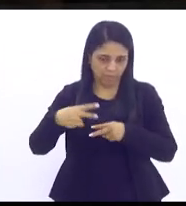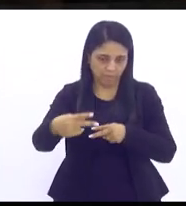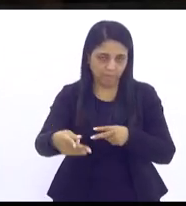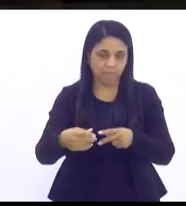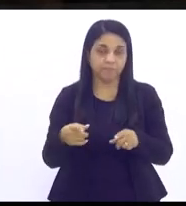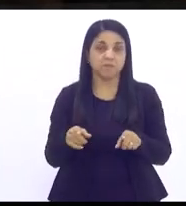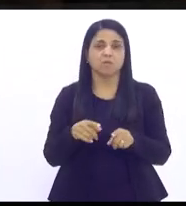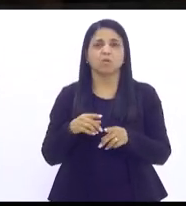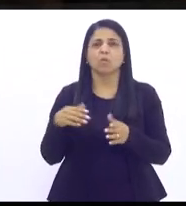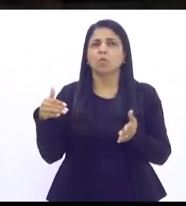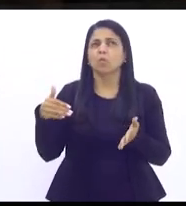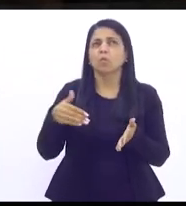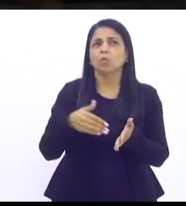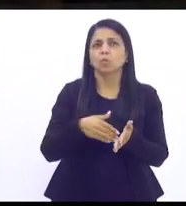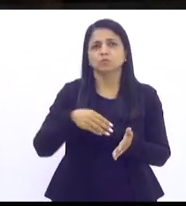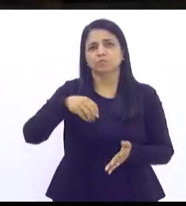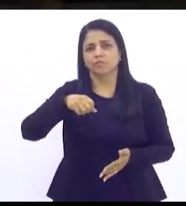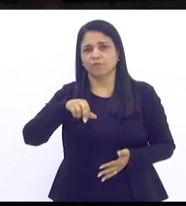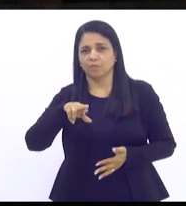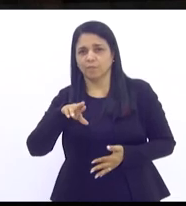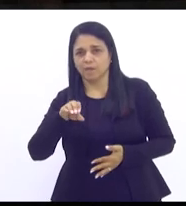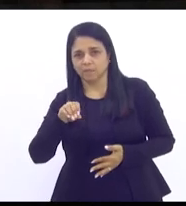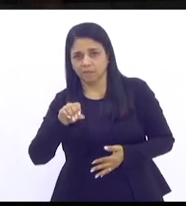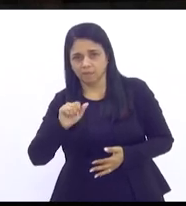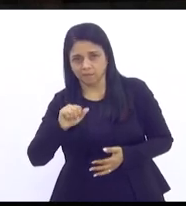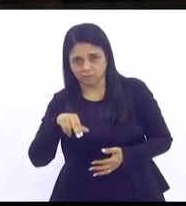inclusive, possivelmente, com ele. Bom,